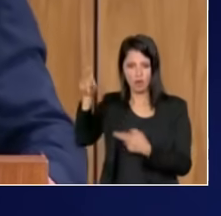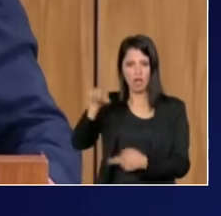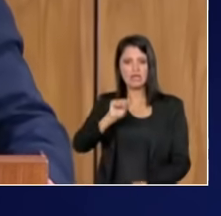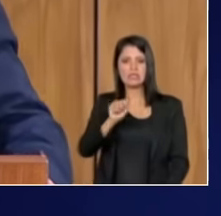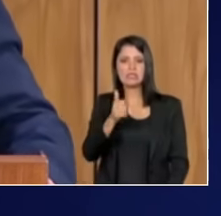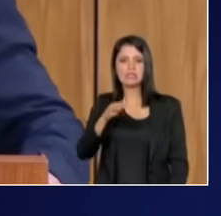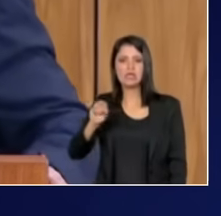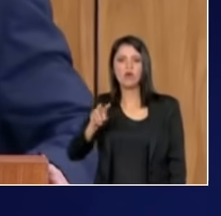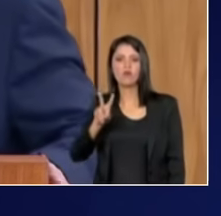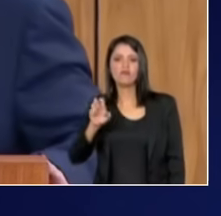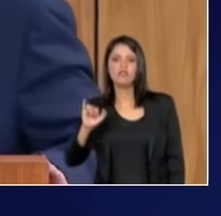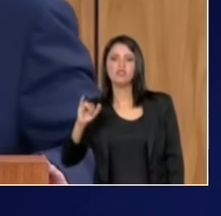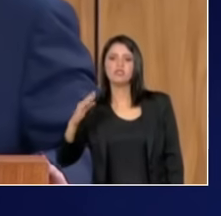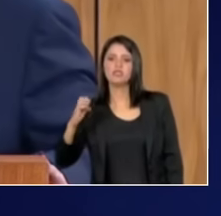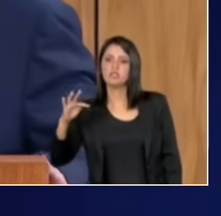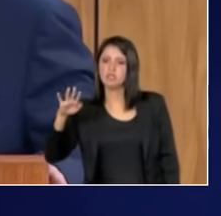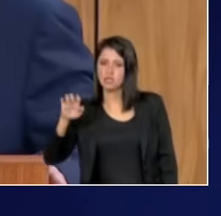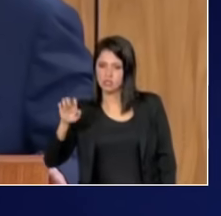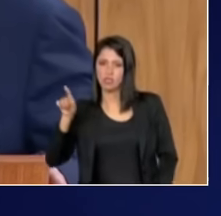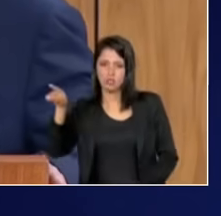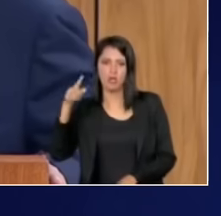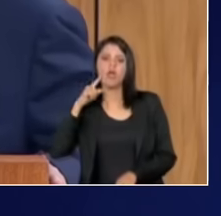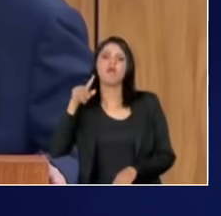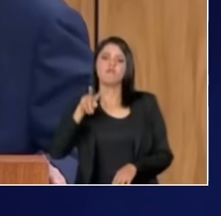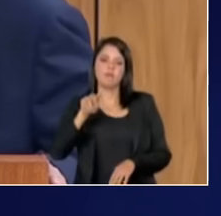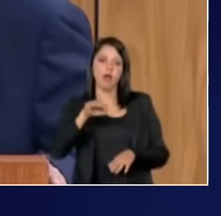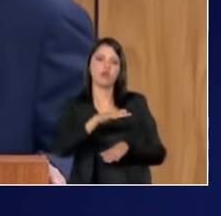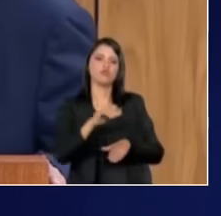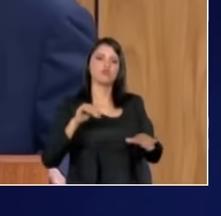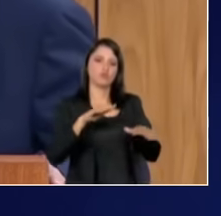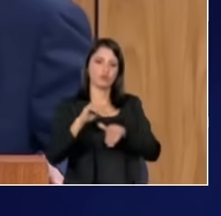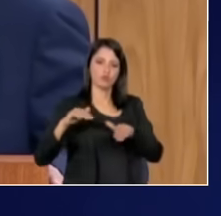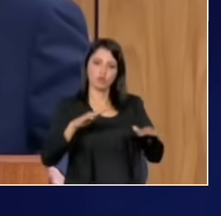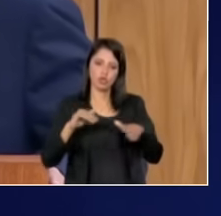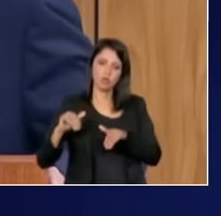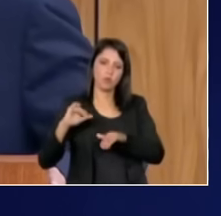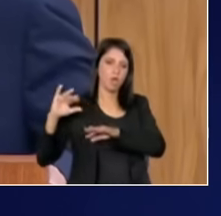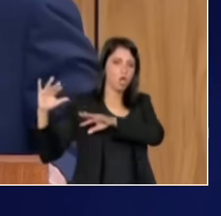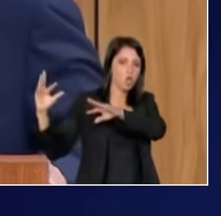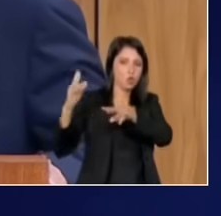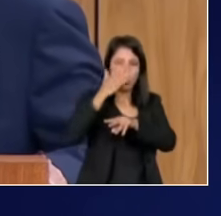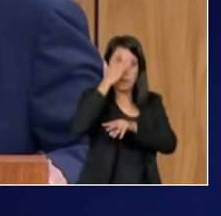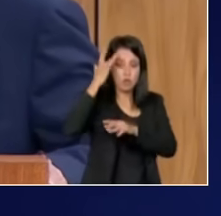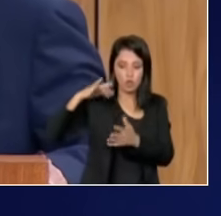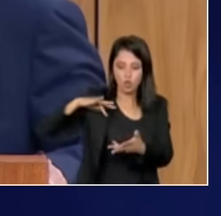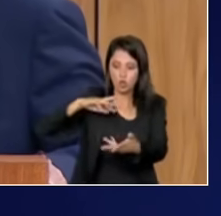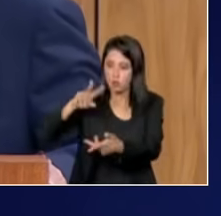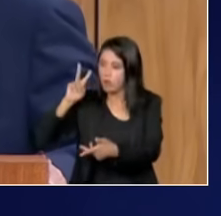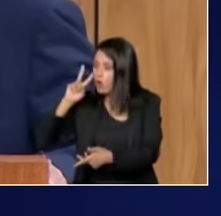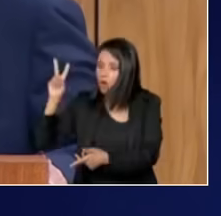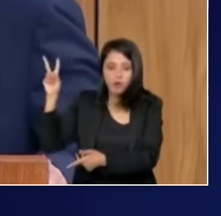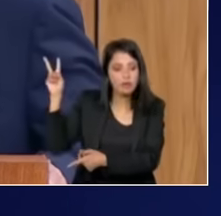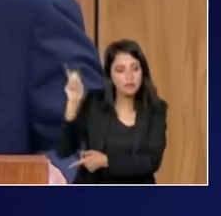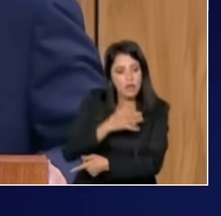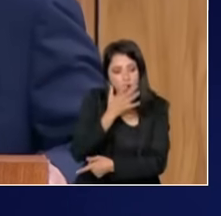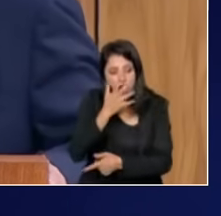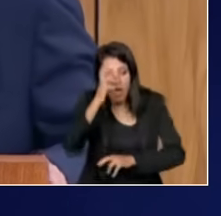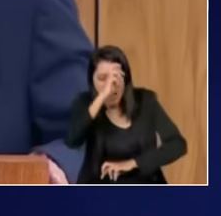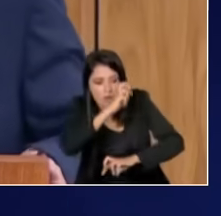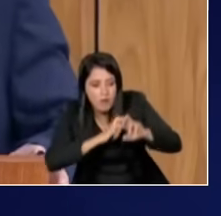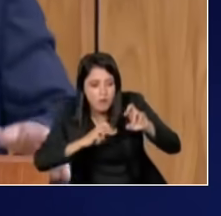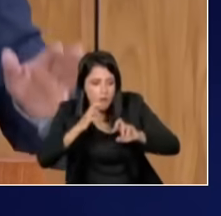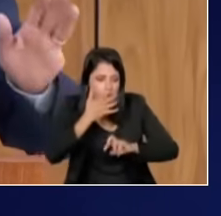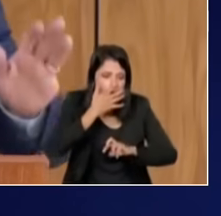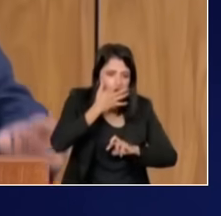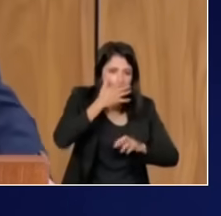Granadina, ele vai convocar todos os olheiros do mundo que quiserem assistir o processo